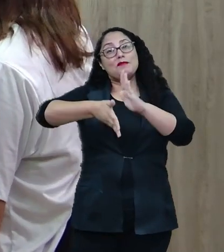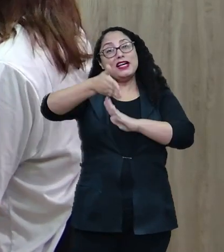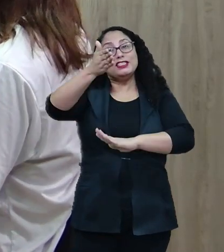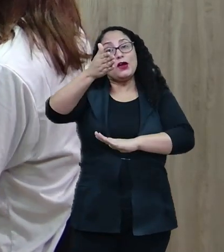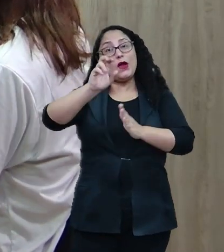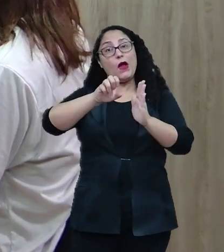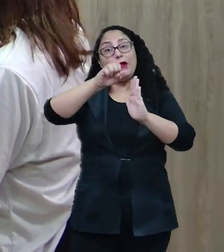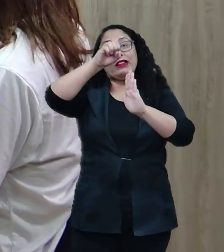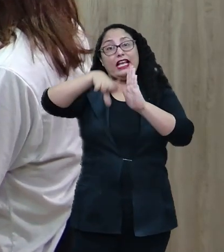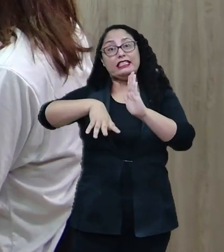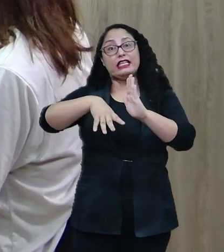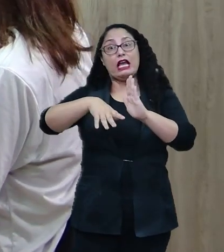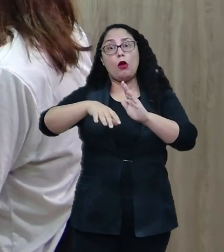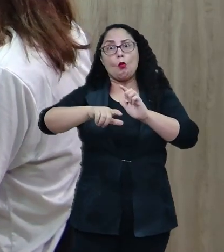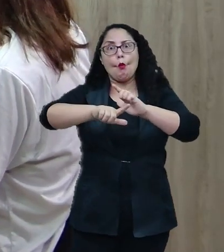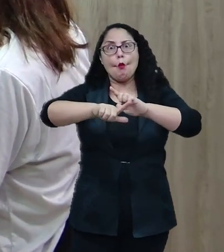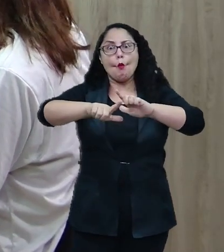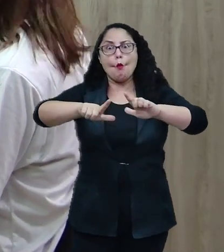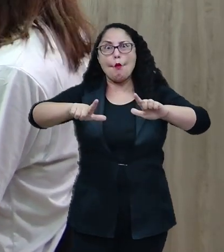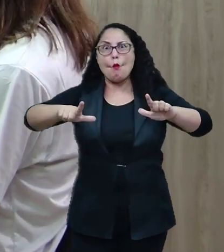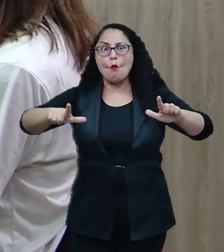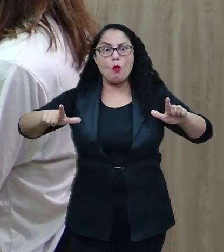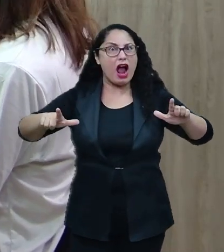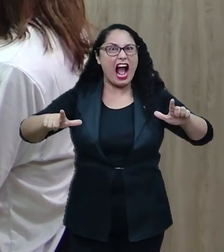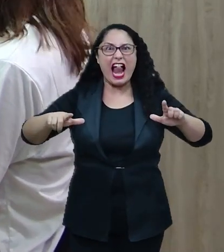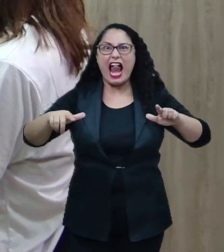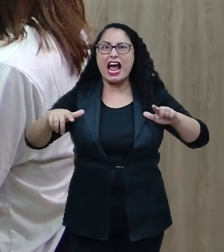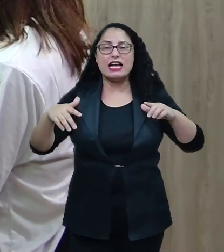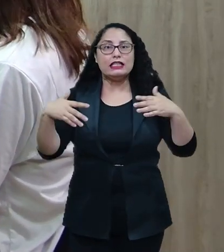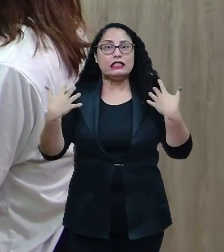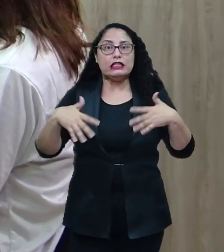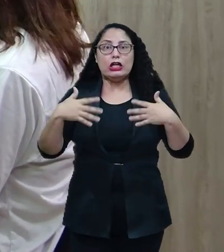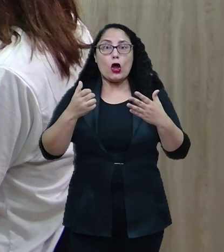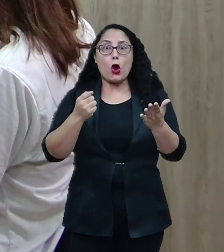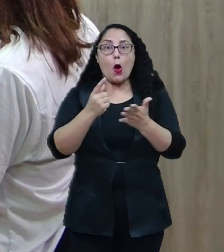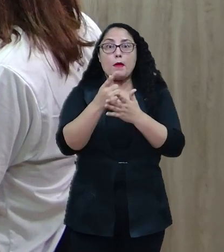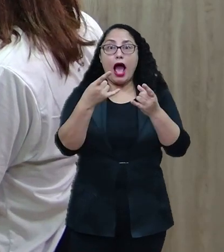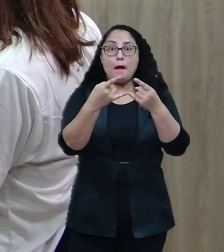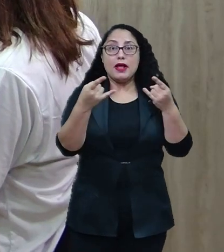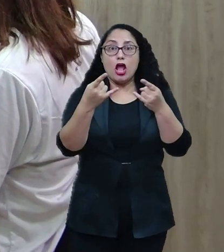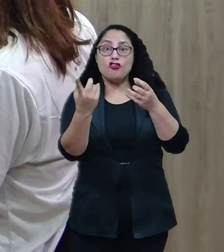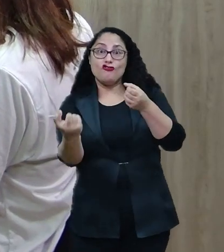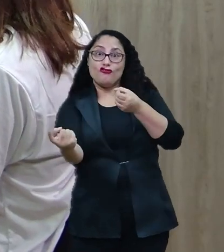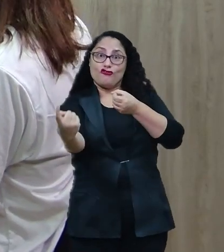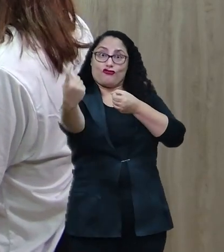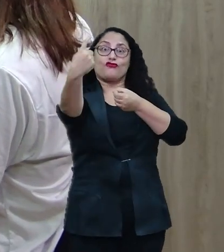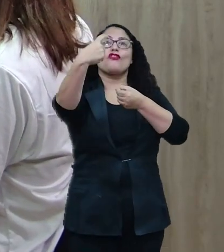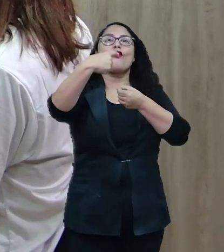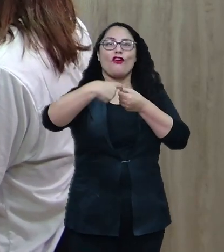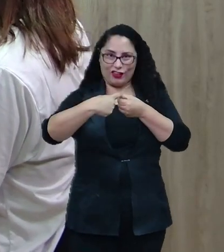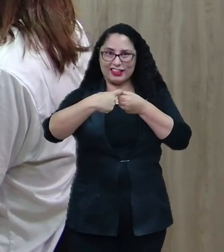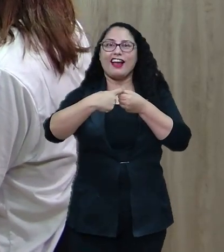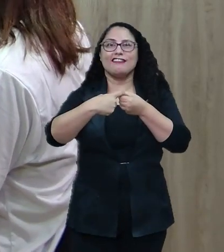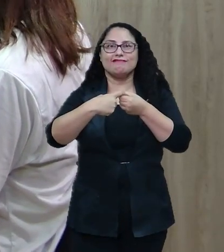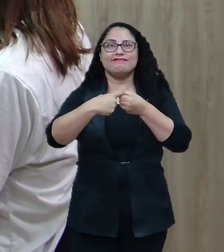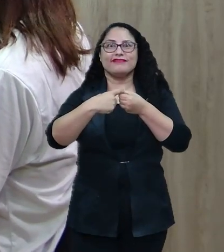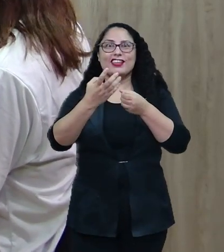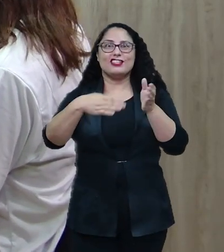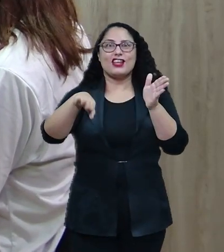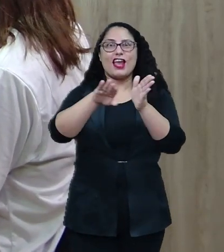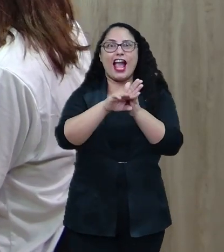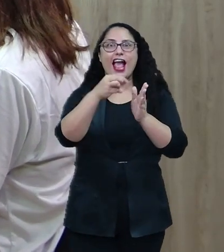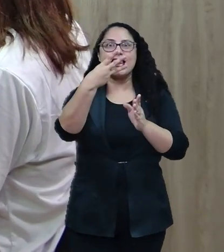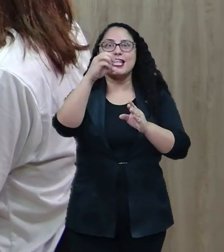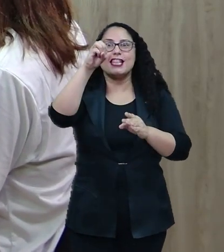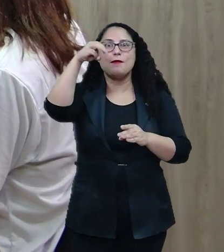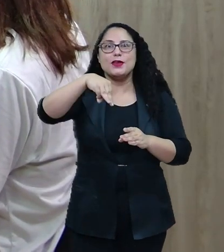Aí eu desci numa estação deserta lá no meio do nada. Tive que comprar outro bilhete voltando. Enfim, o que era pra chegar em meia